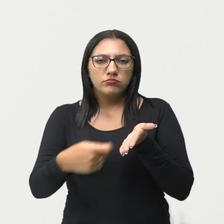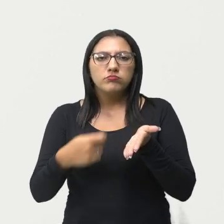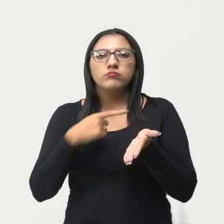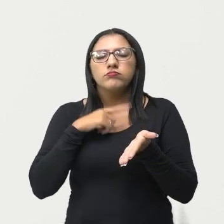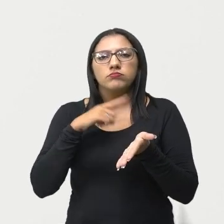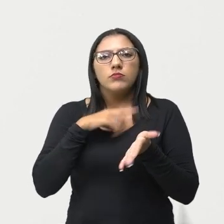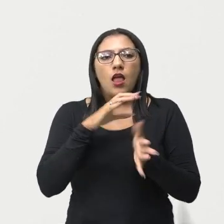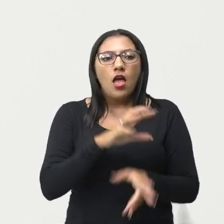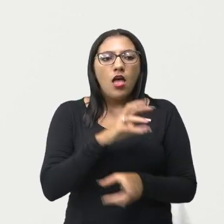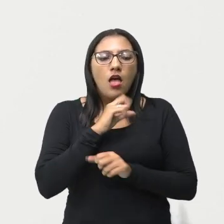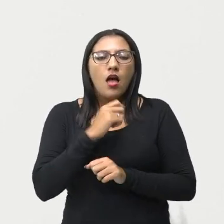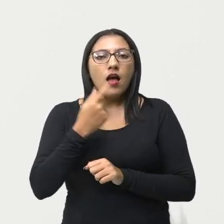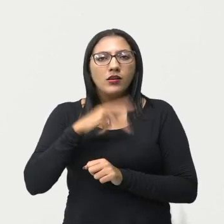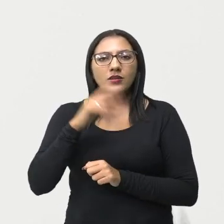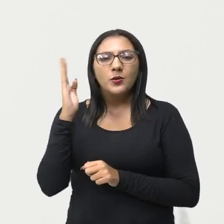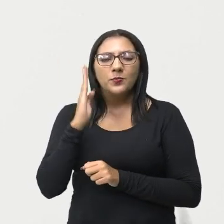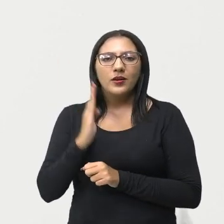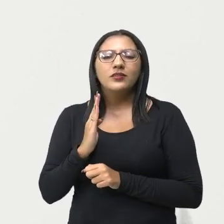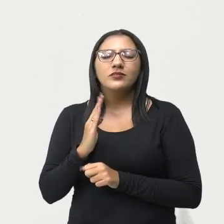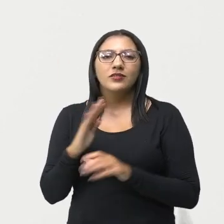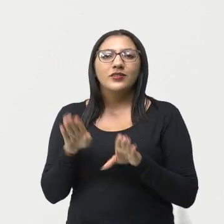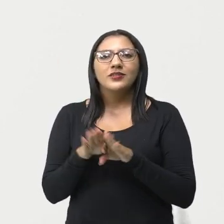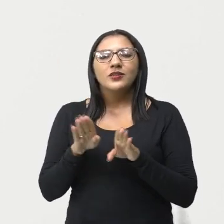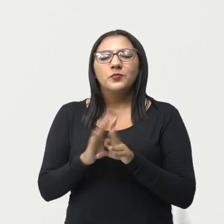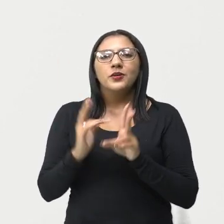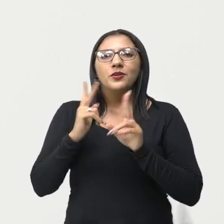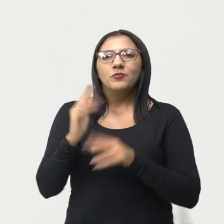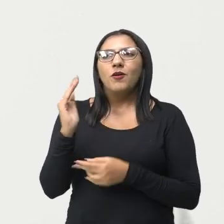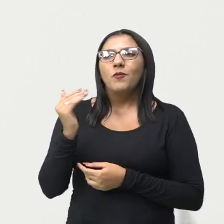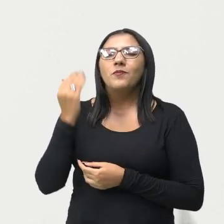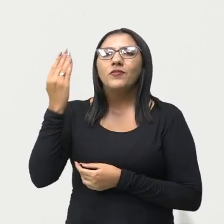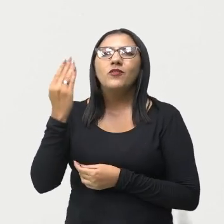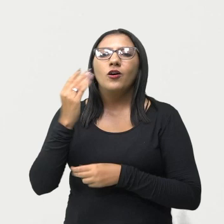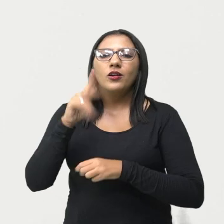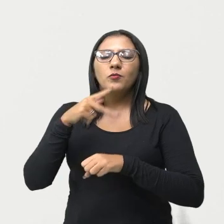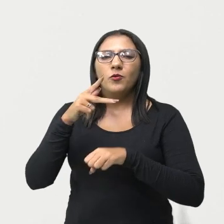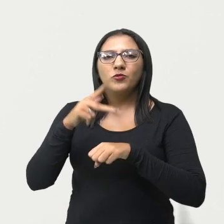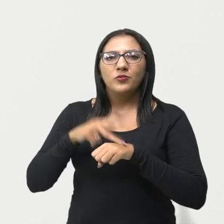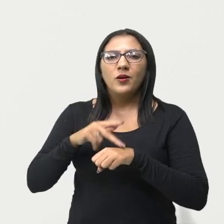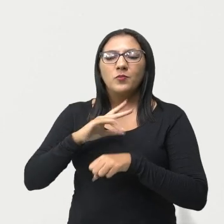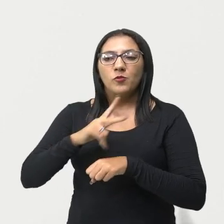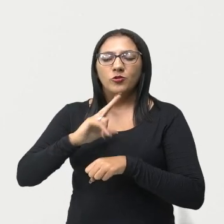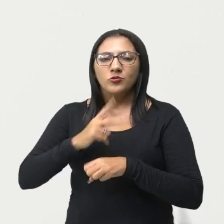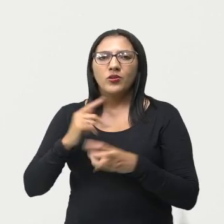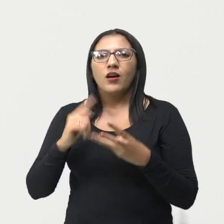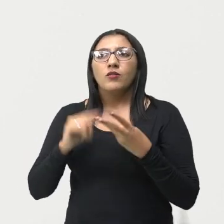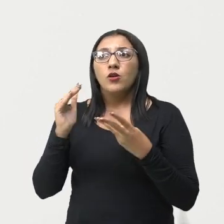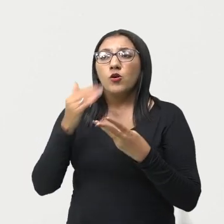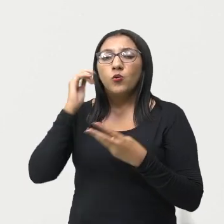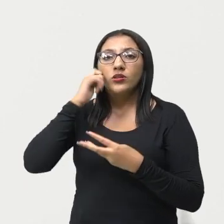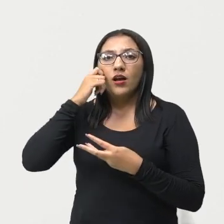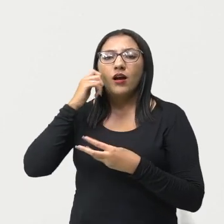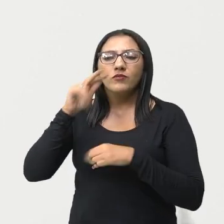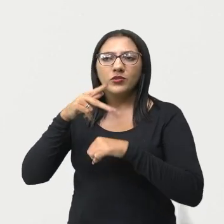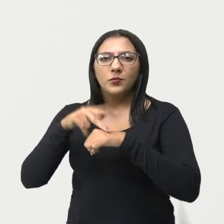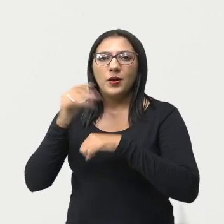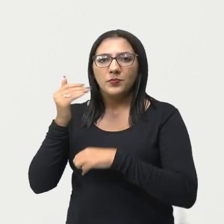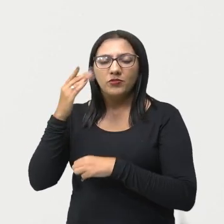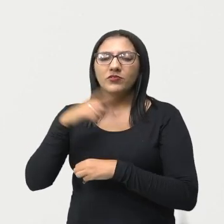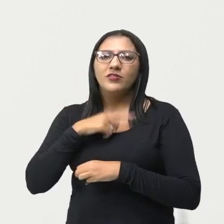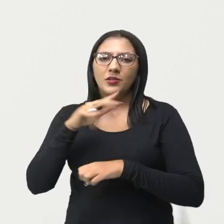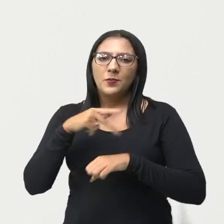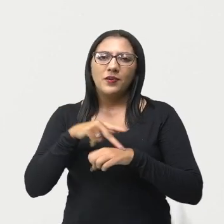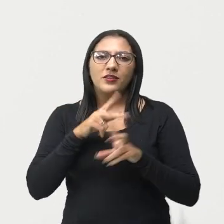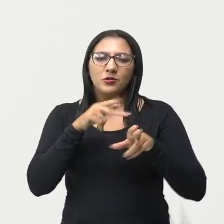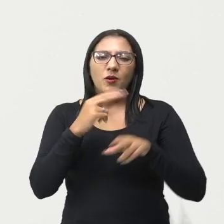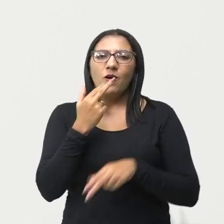adotada não só aqui no Brasil, mas também será a mesma em Portugal e nos outros países africanos que também falam a língua portuguesa. Então, observe